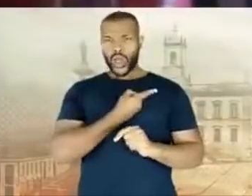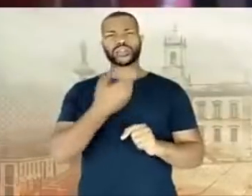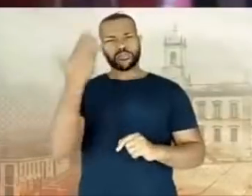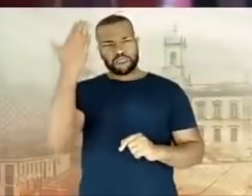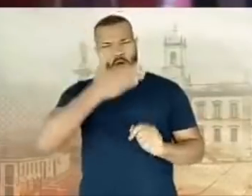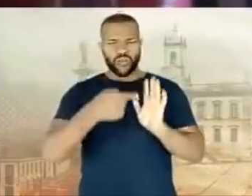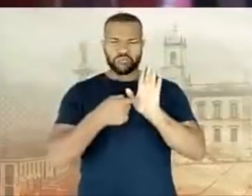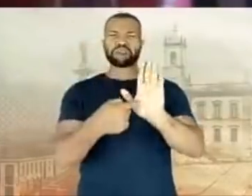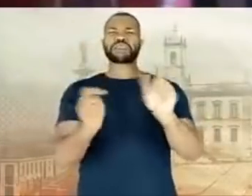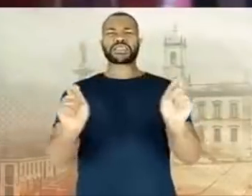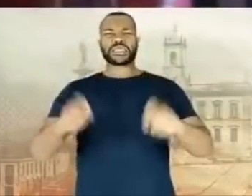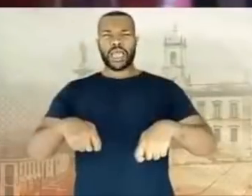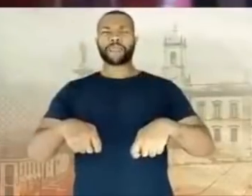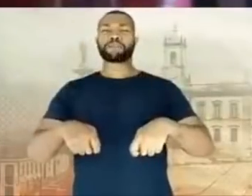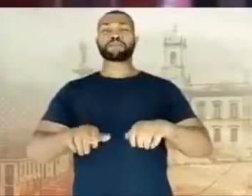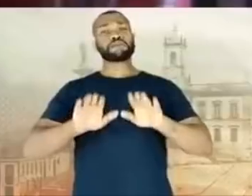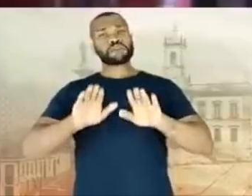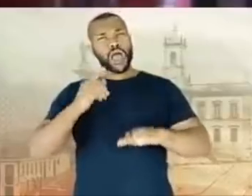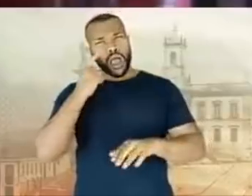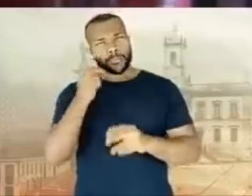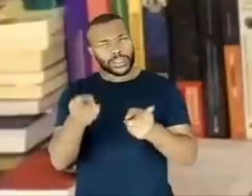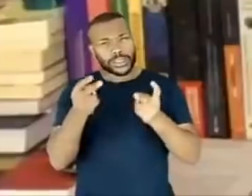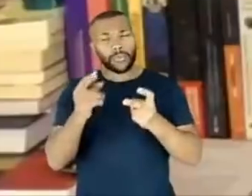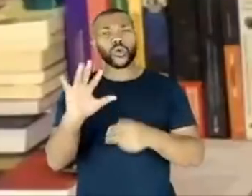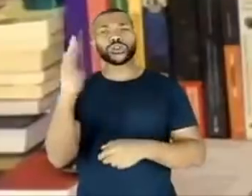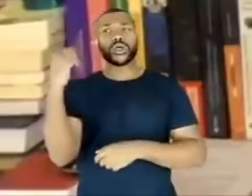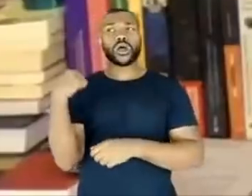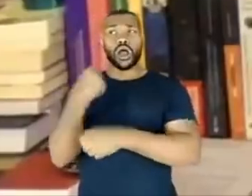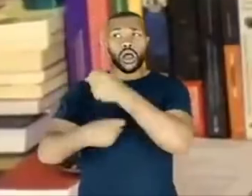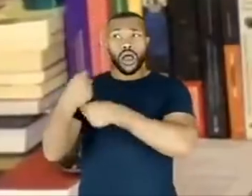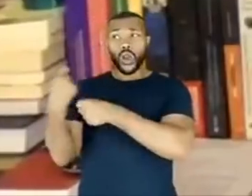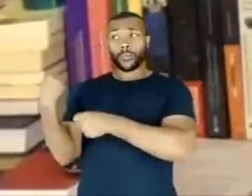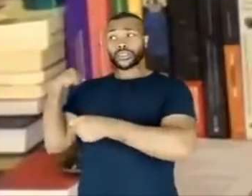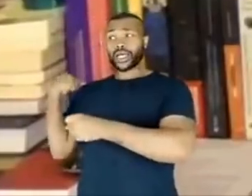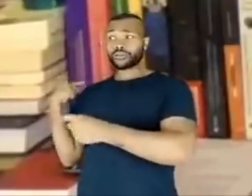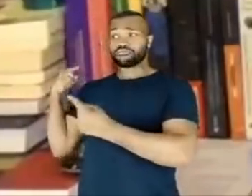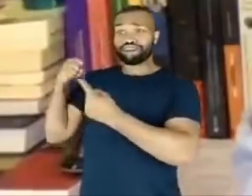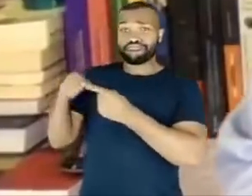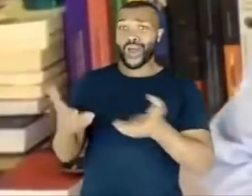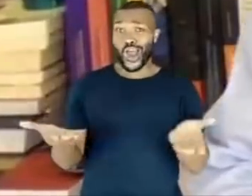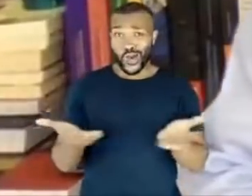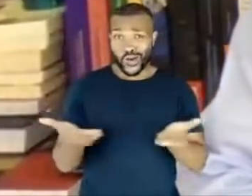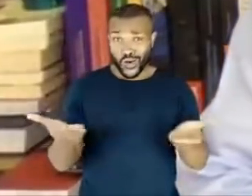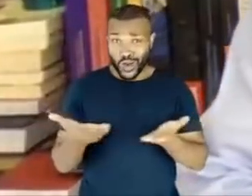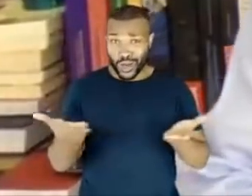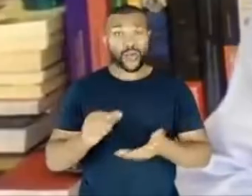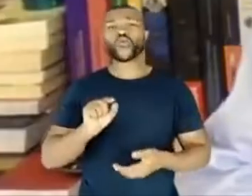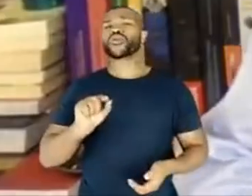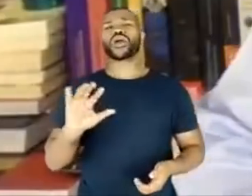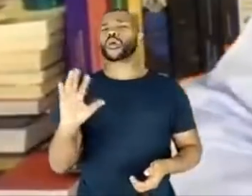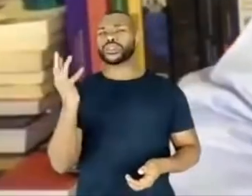Mas veja o que aconteceu do ano passado para cá. O ano passado para cá entrou em vigor a reforma